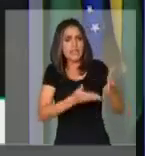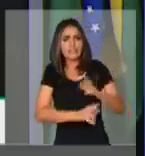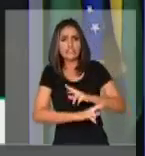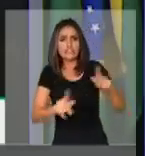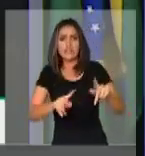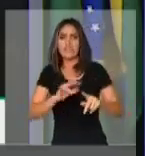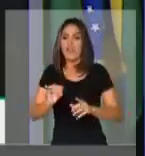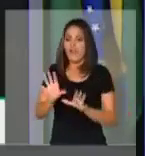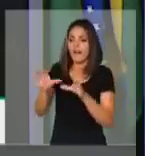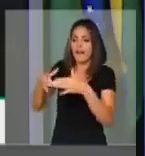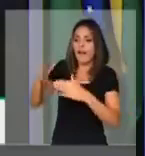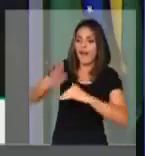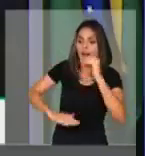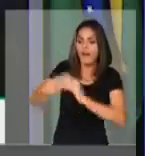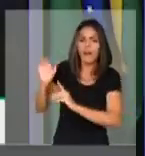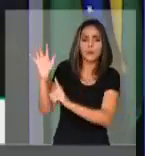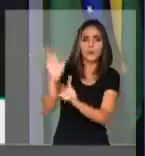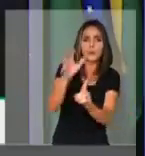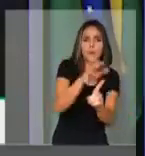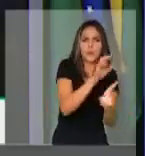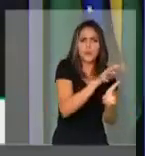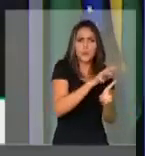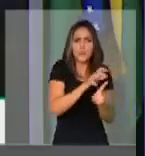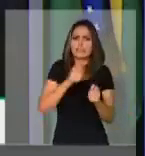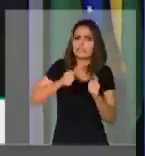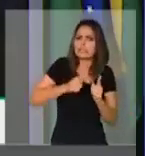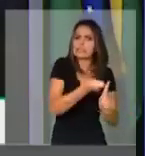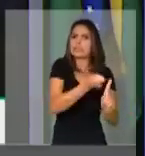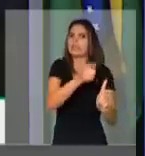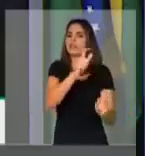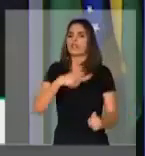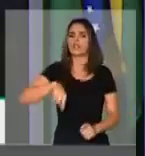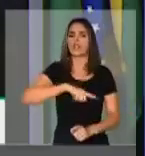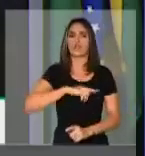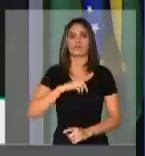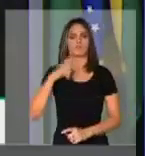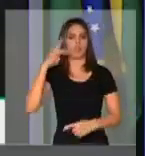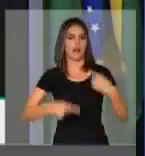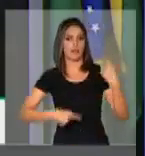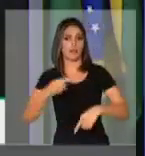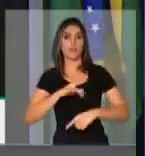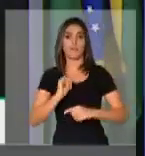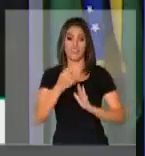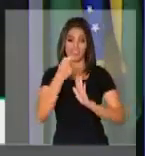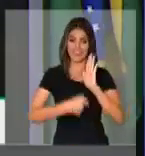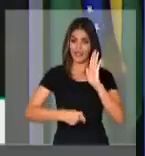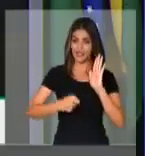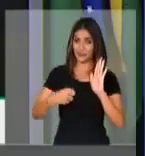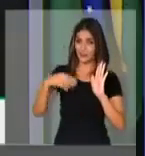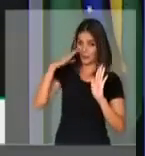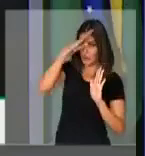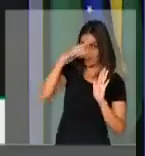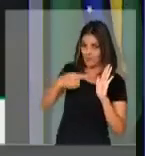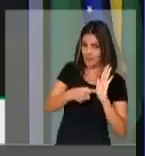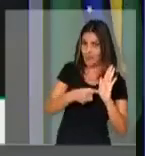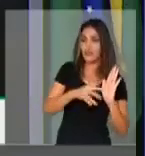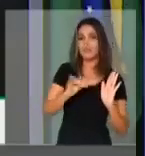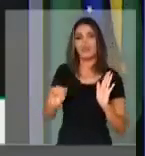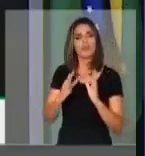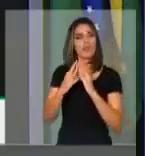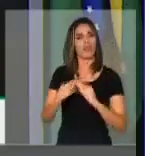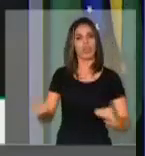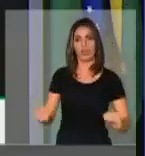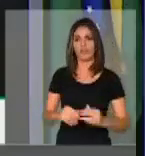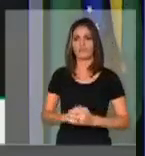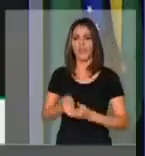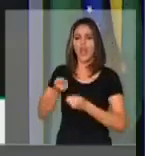pressão de categorias sobre os parlamentares e pode desfigurar o texto apresentado pelo governo. O lobby já toma